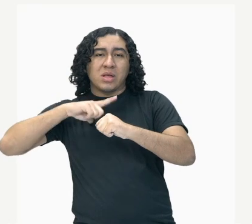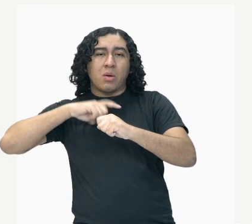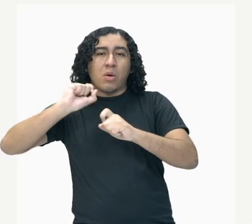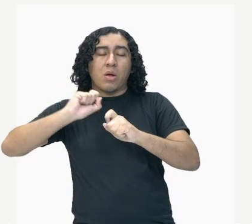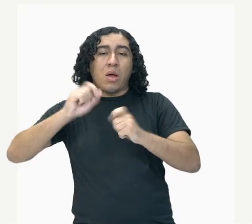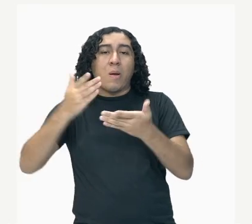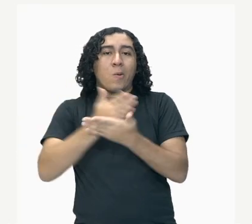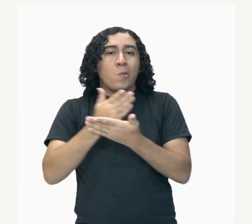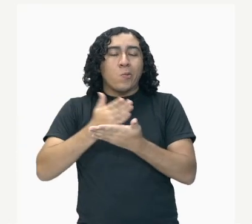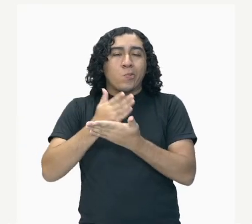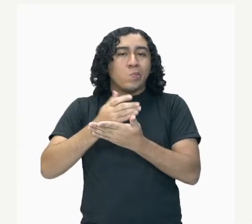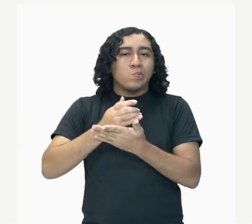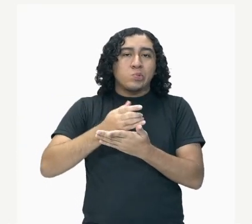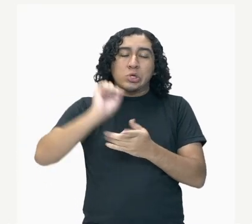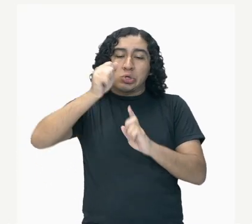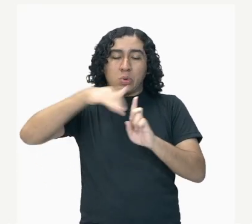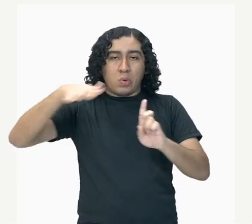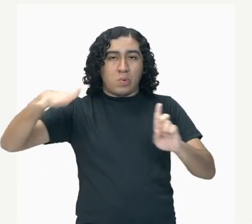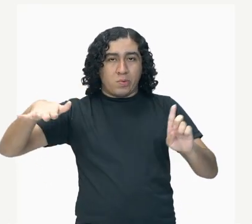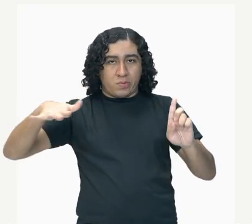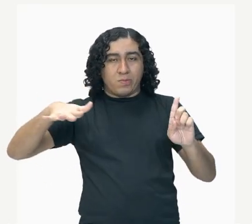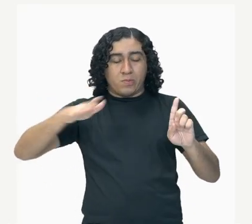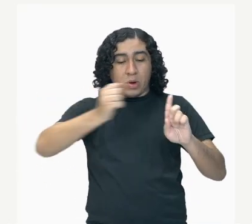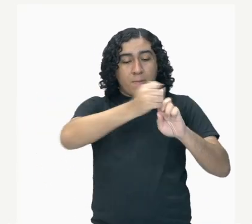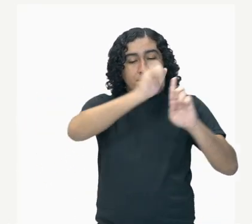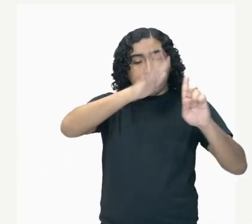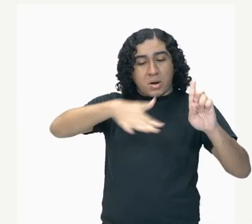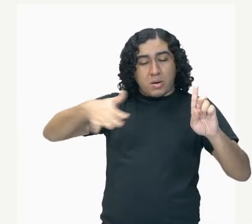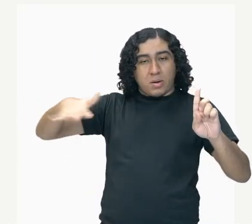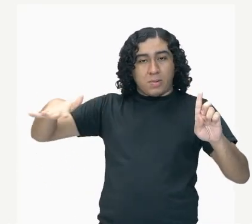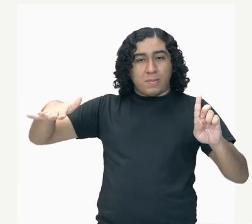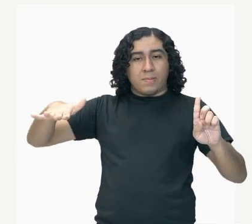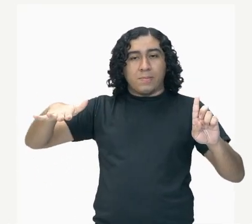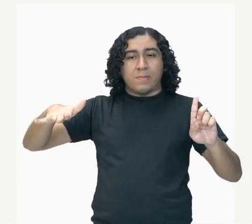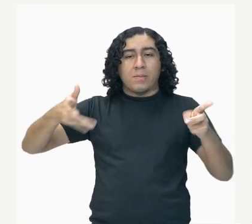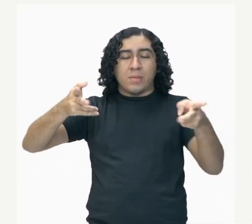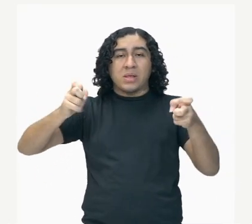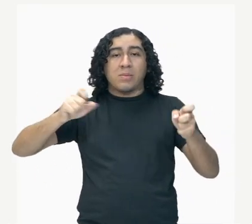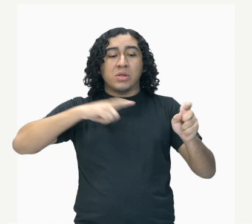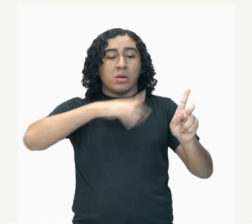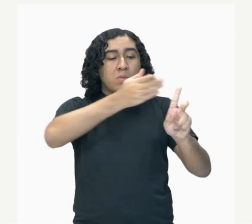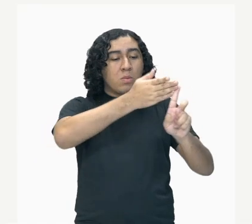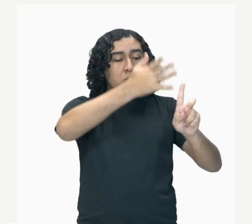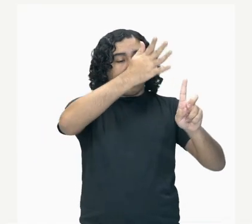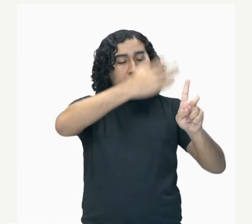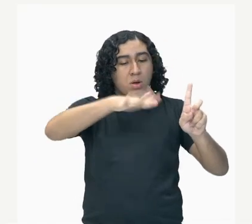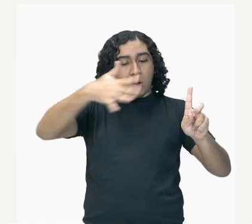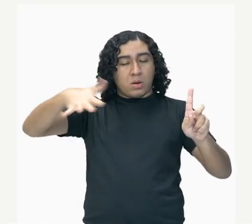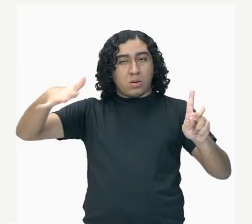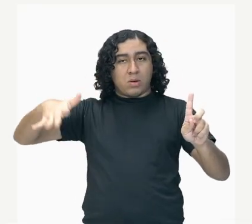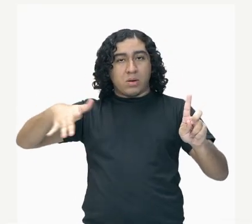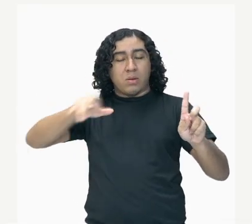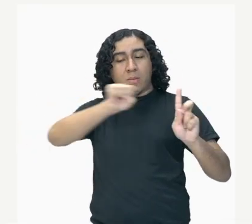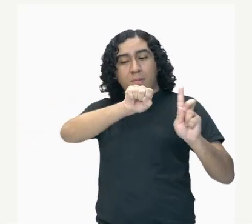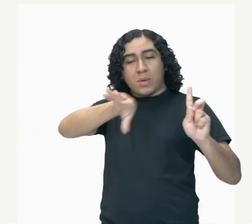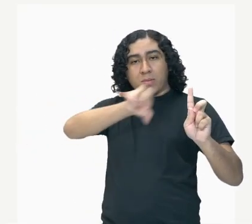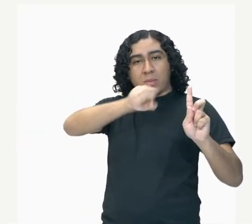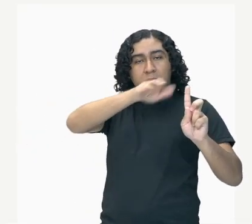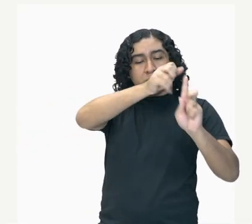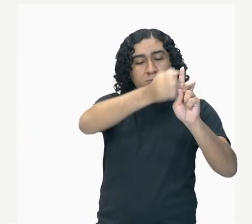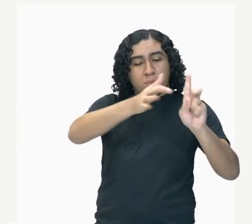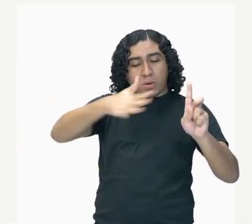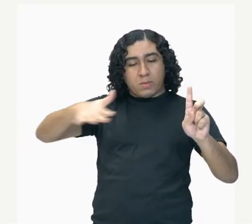som essa onda se propaga para cá olha Primeiro ela se propaga da direita para a esquerda